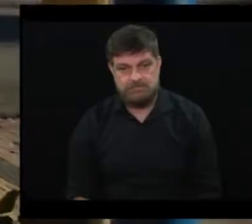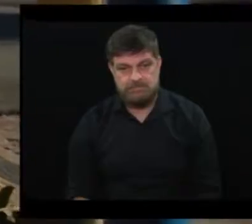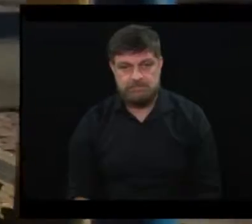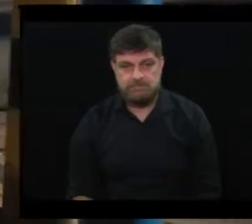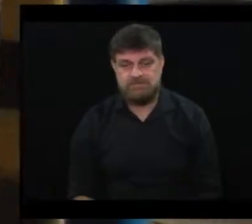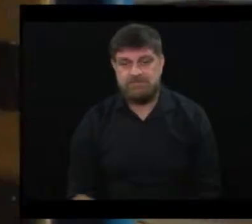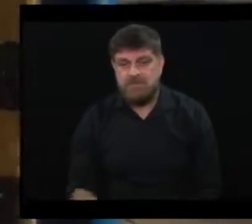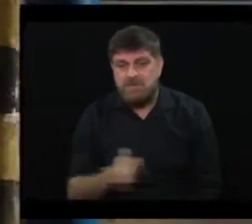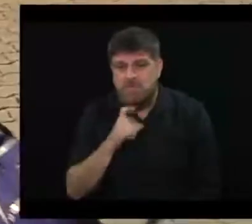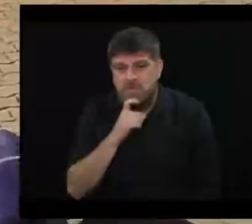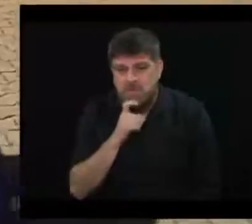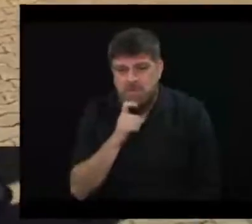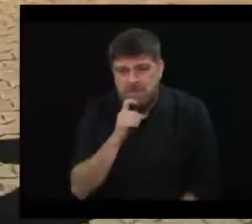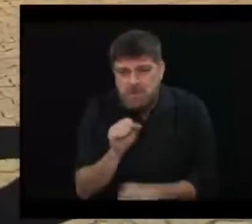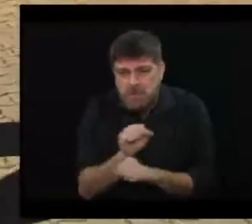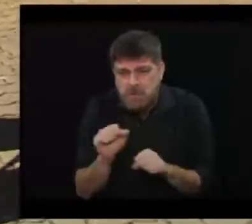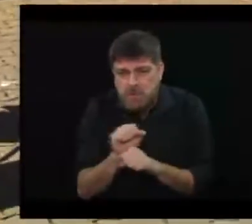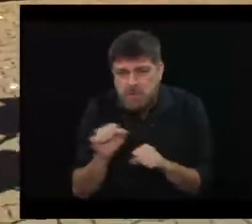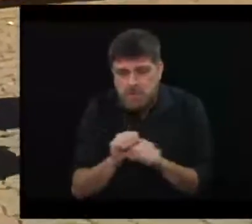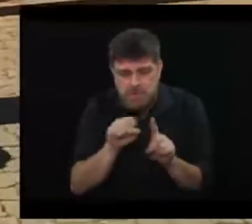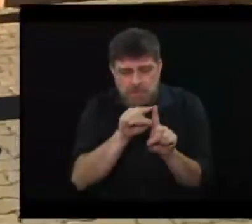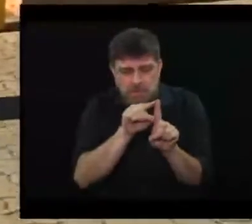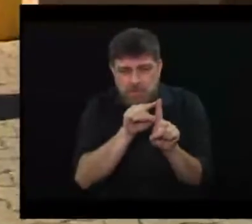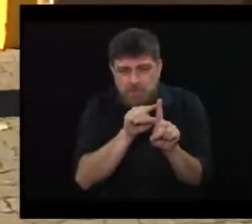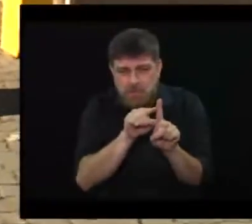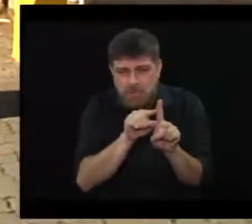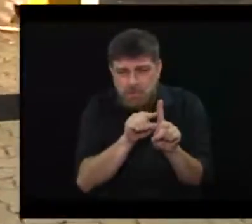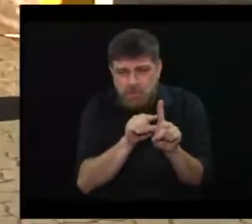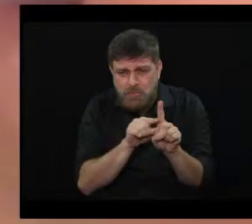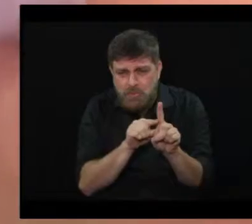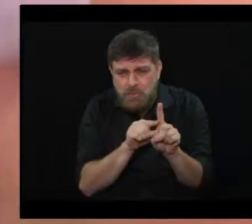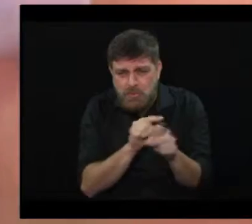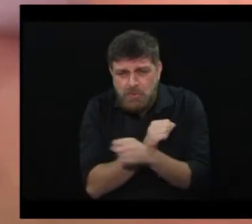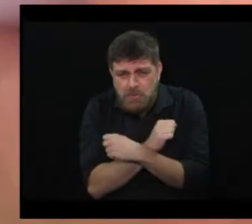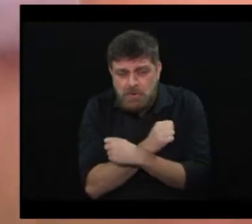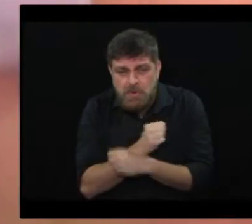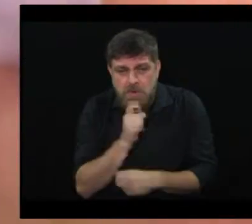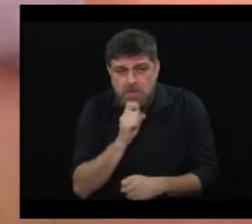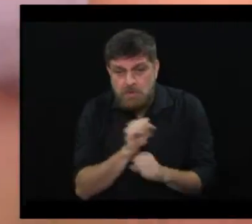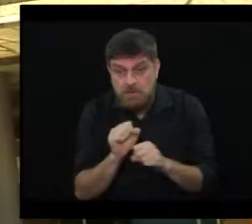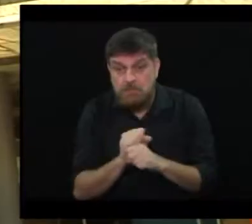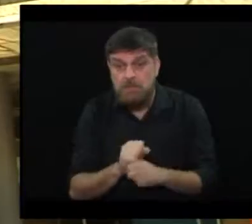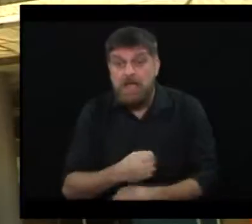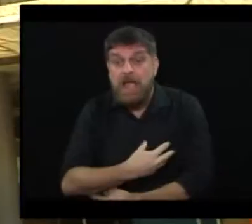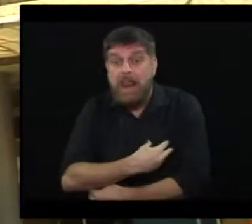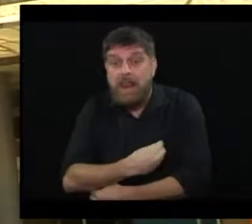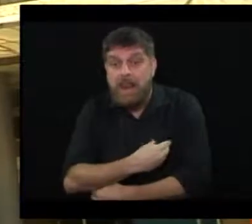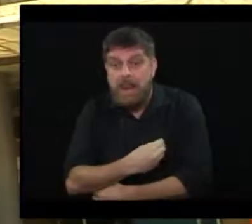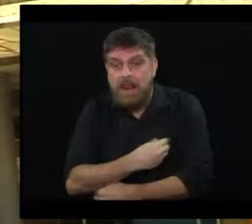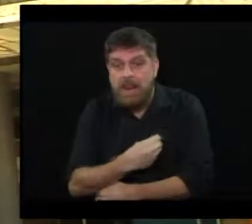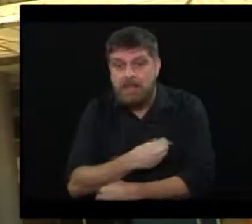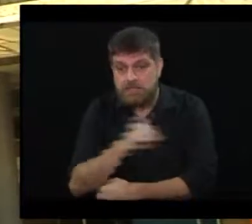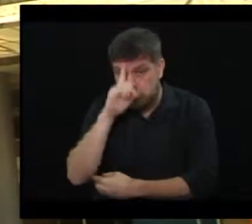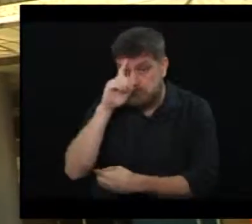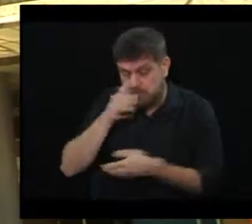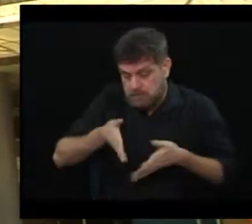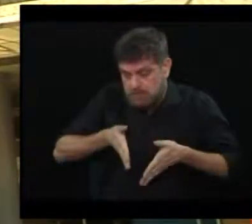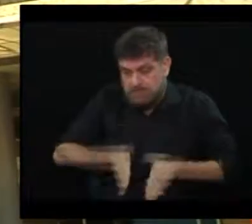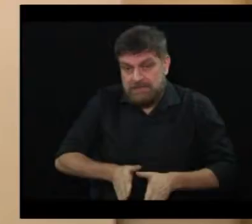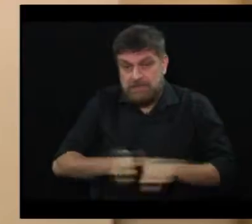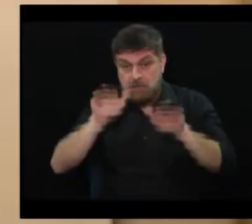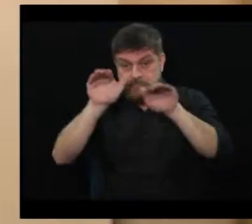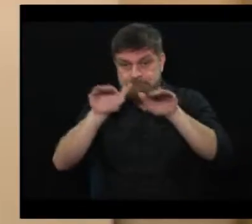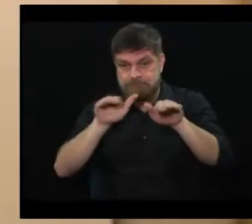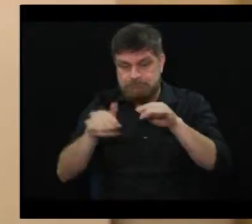Com a chegada do inverno, a temperatura cai e com ela os estoques do Banco de Leite Humano do Hospital e Maternidade de